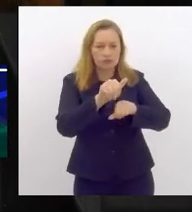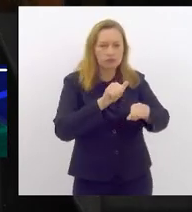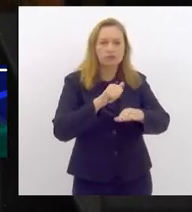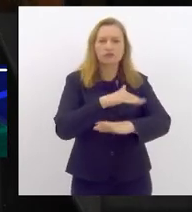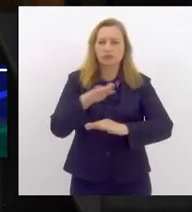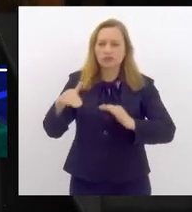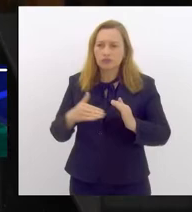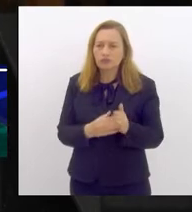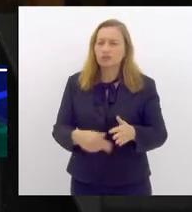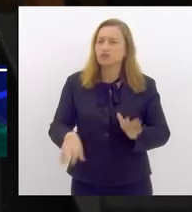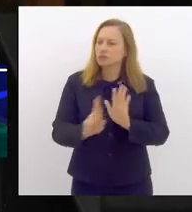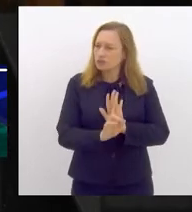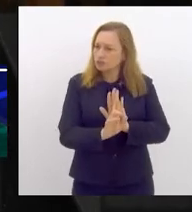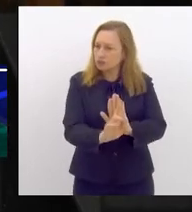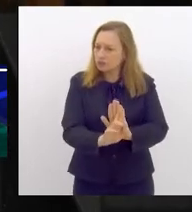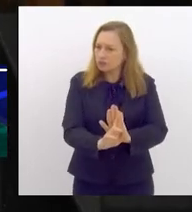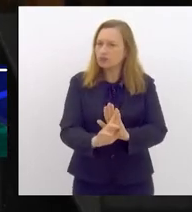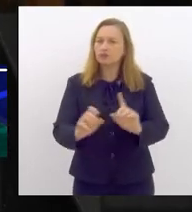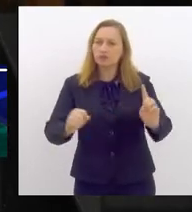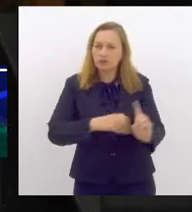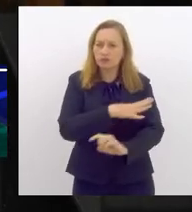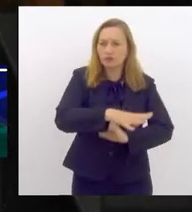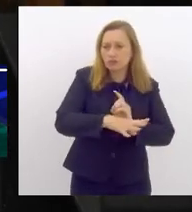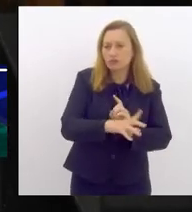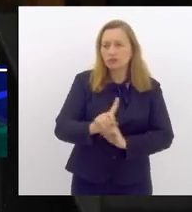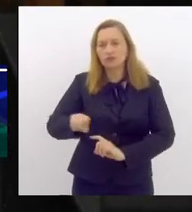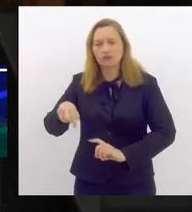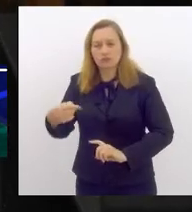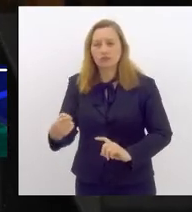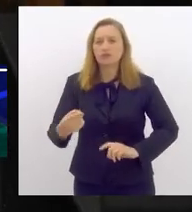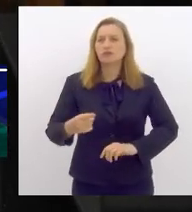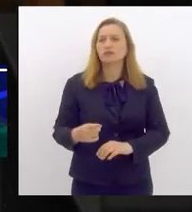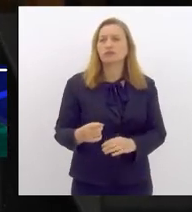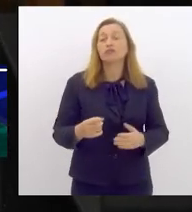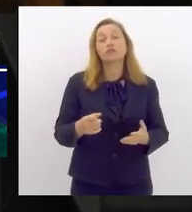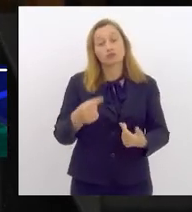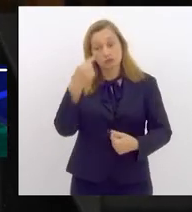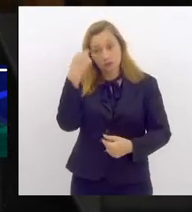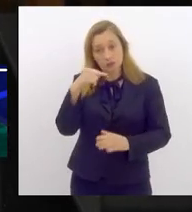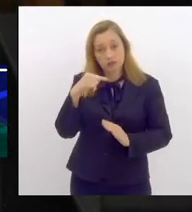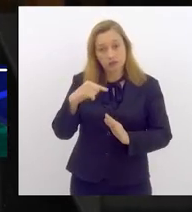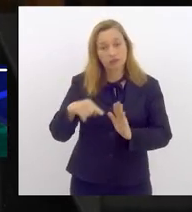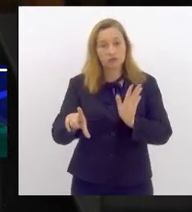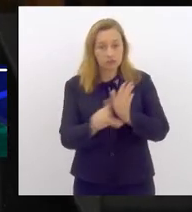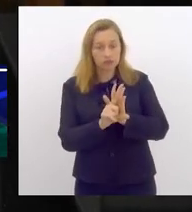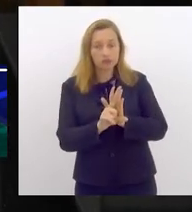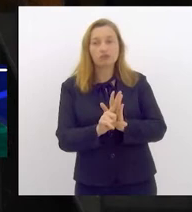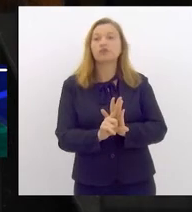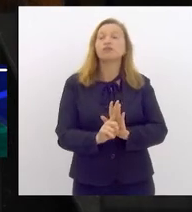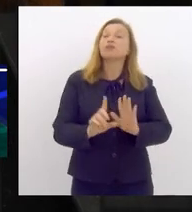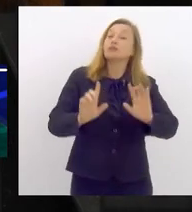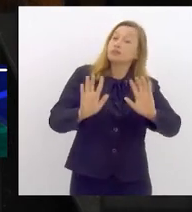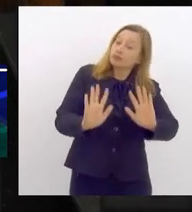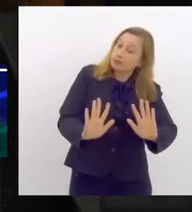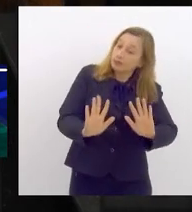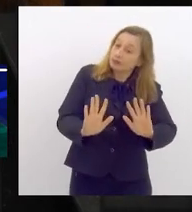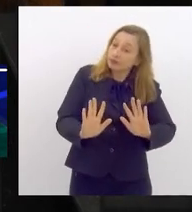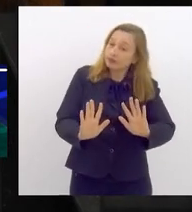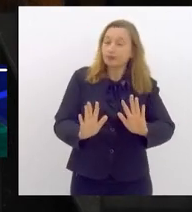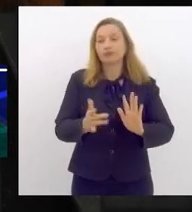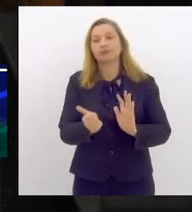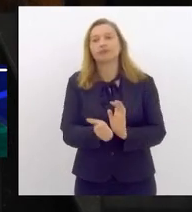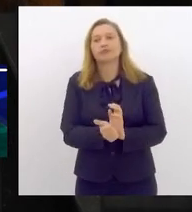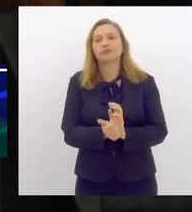partes representativas da sociedade é de 77 Como manda o figurino mas se